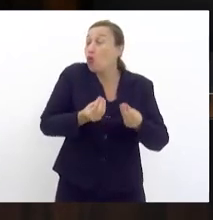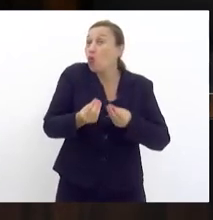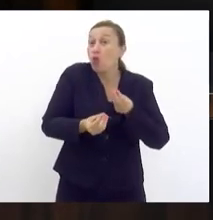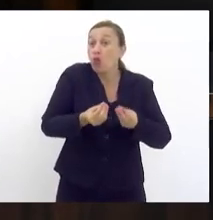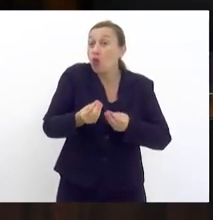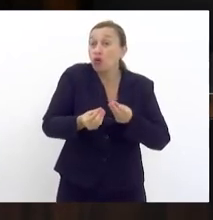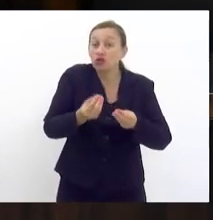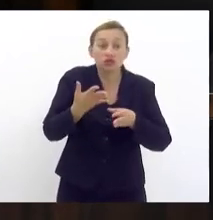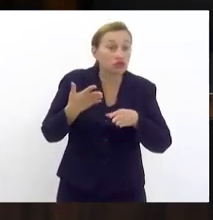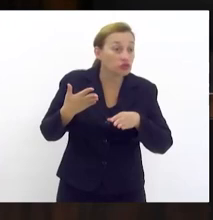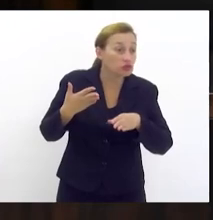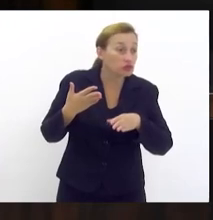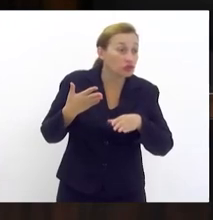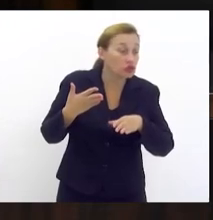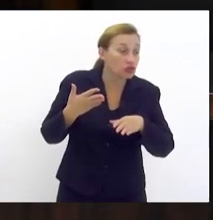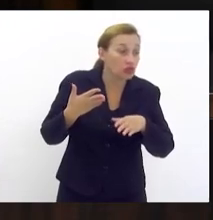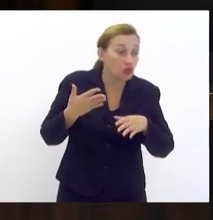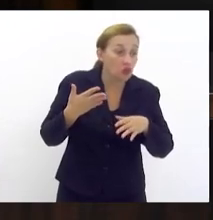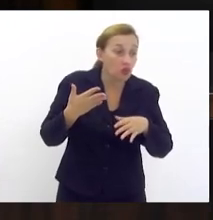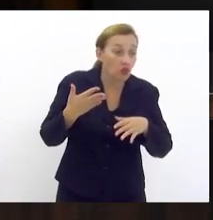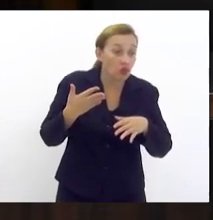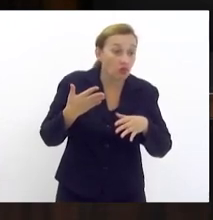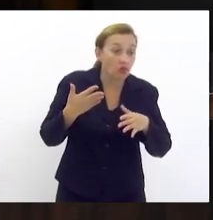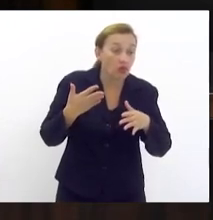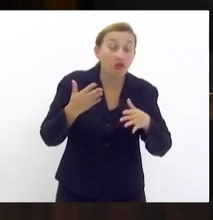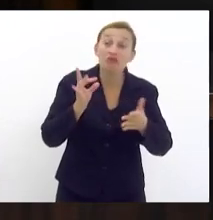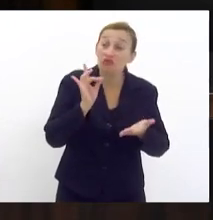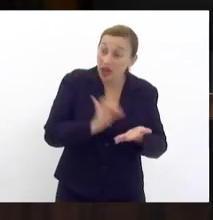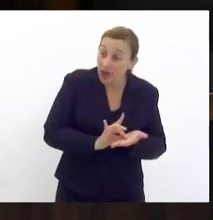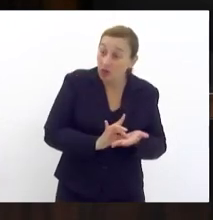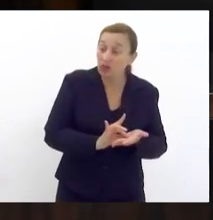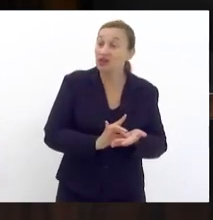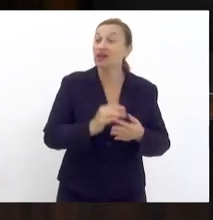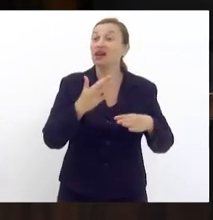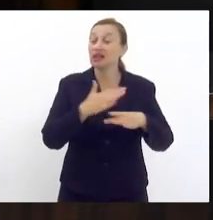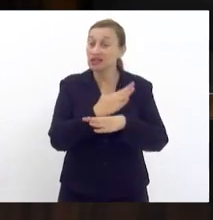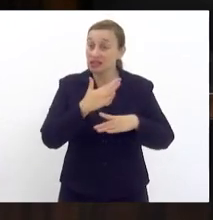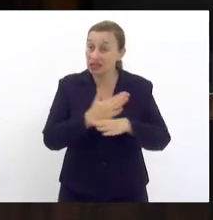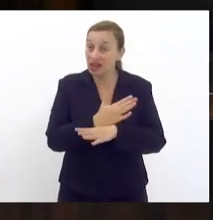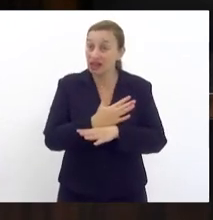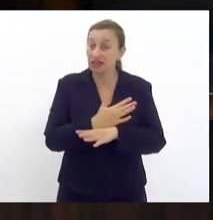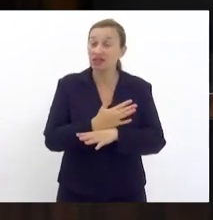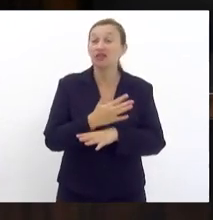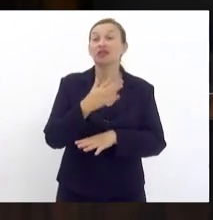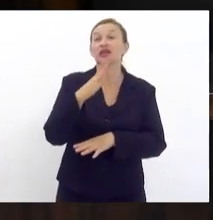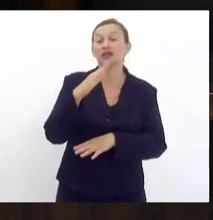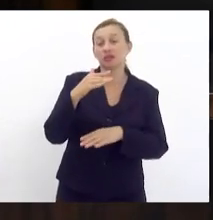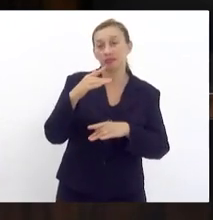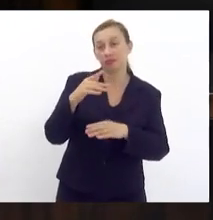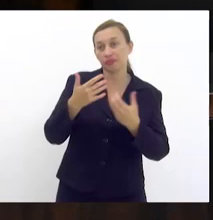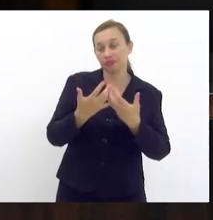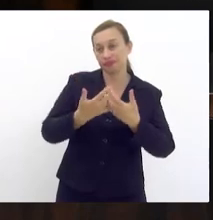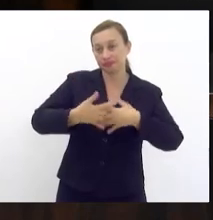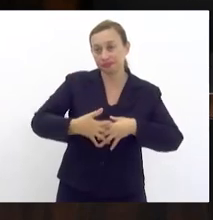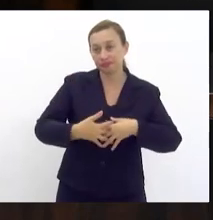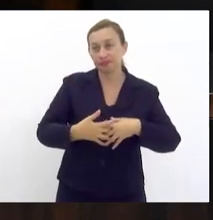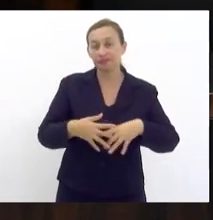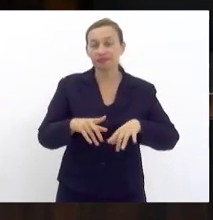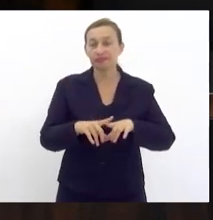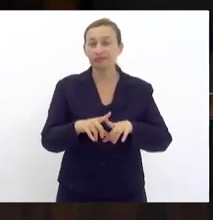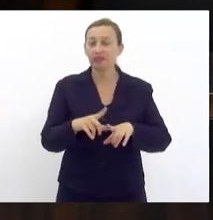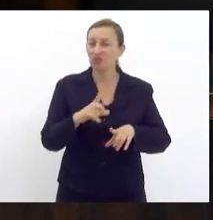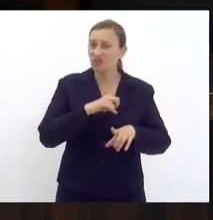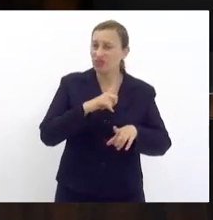quando chegou lá, não sabiam como estava a cidade de Petrópolis, né? E aí vocês enfrentaram ali